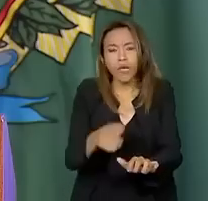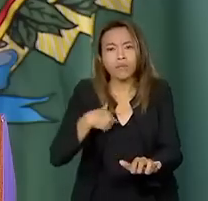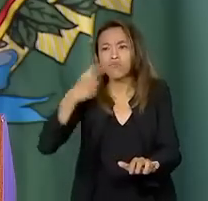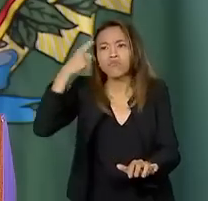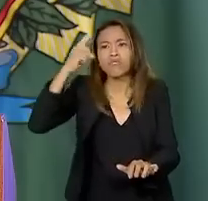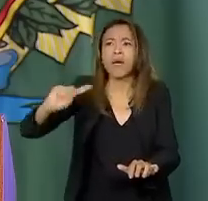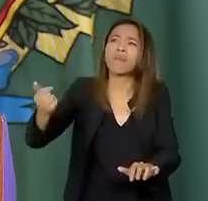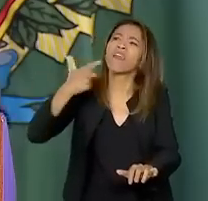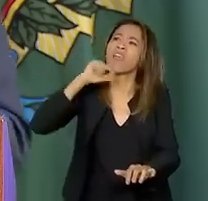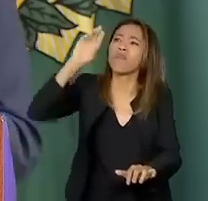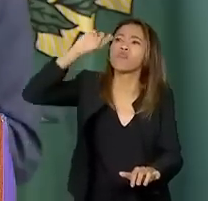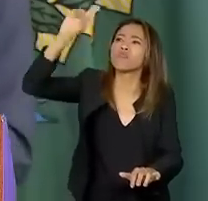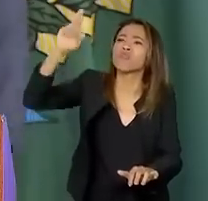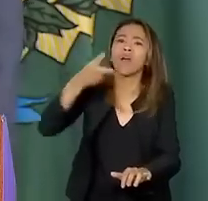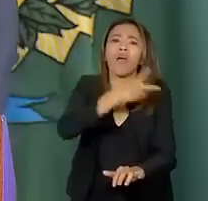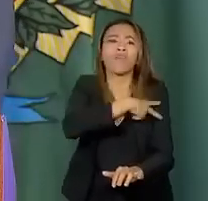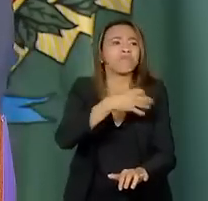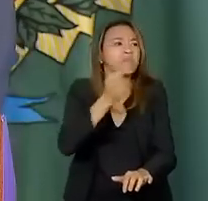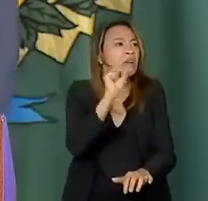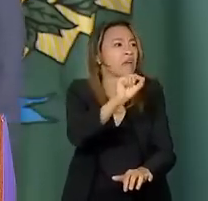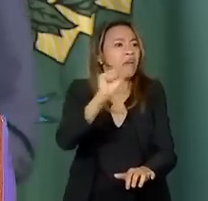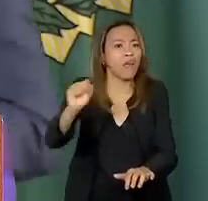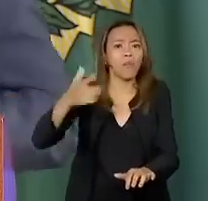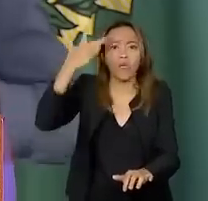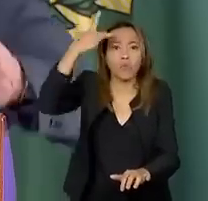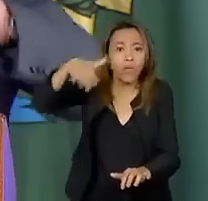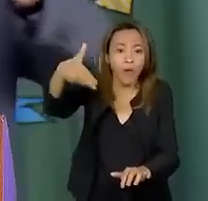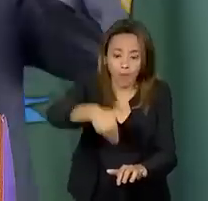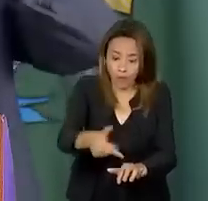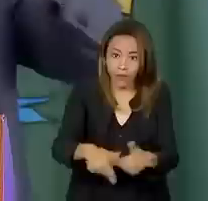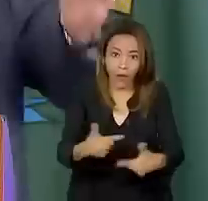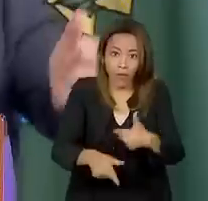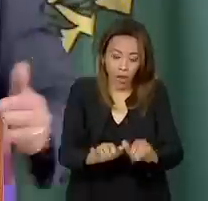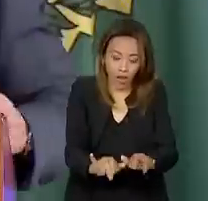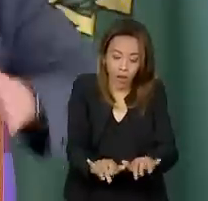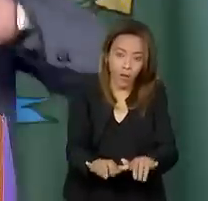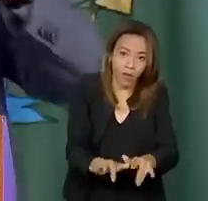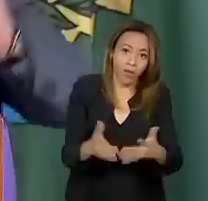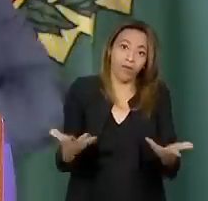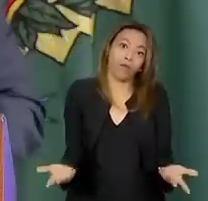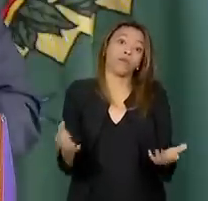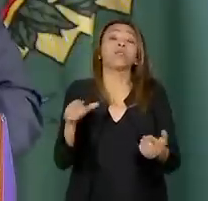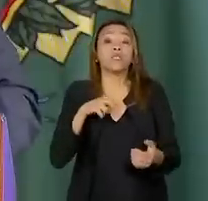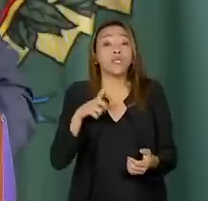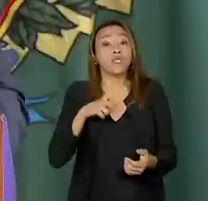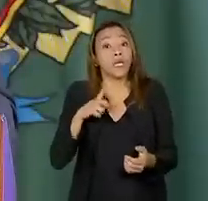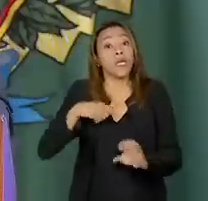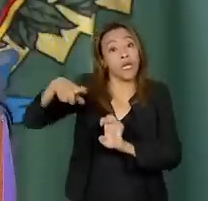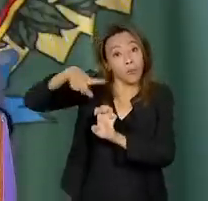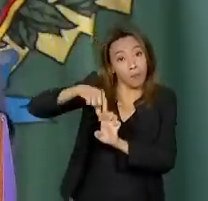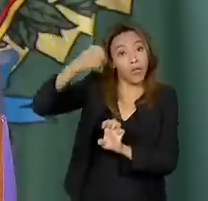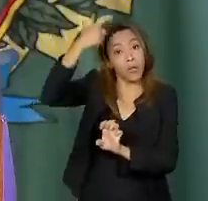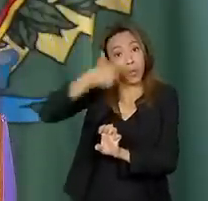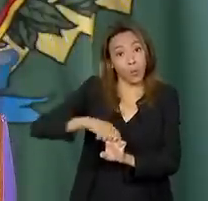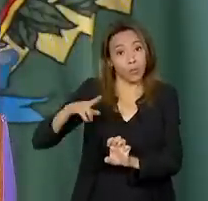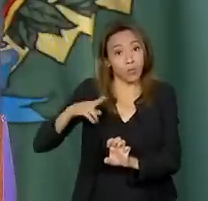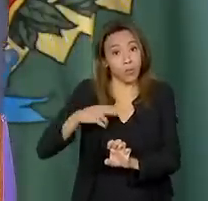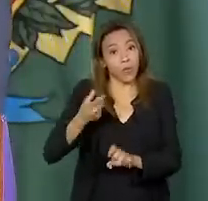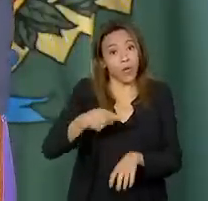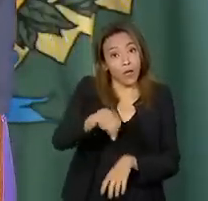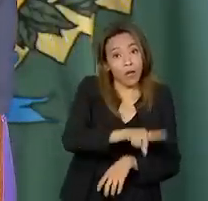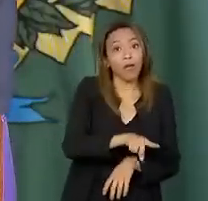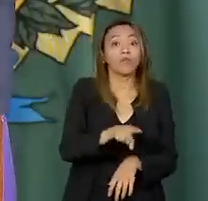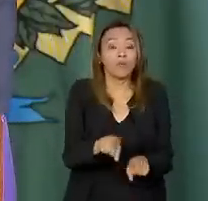para quem reclamar, muitas vezes as pessoas se sentem pequenos empreendedores ou empreendedor individual, e ele